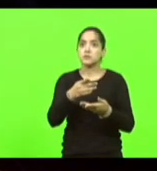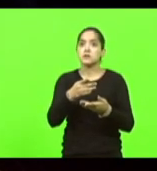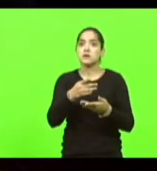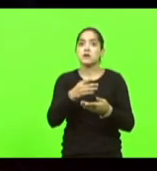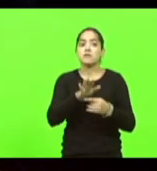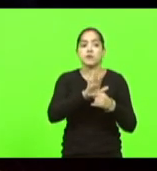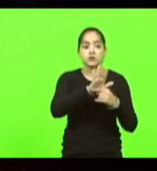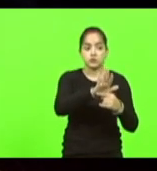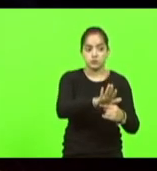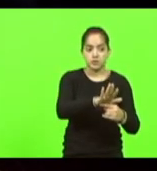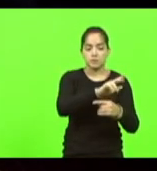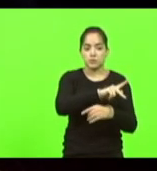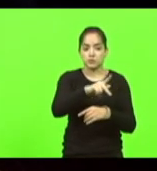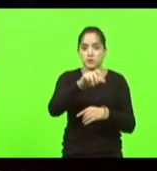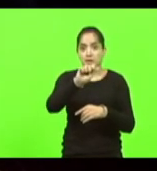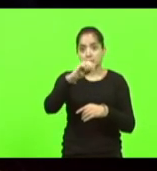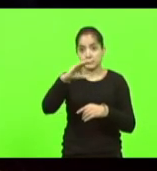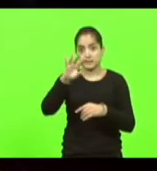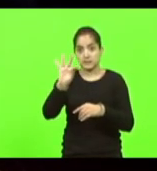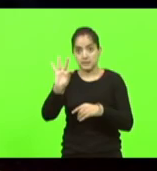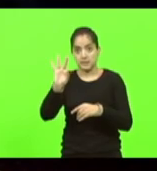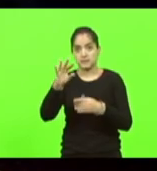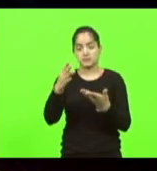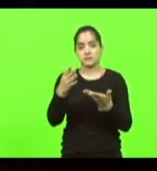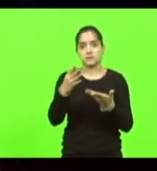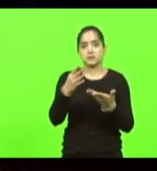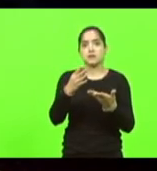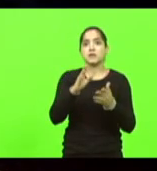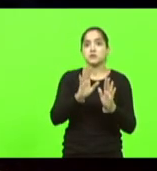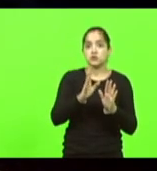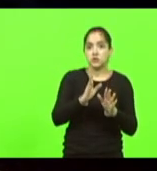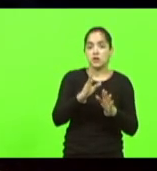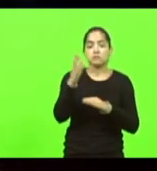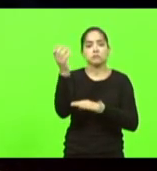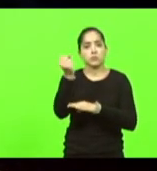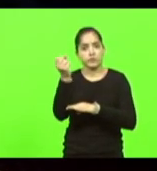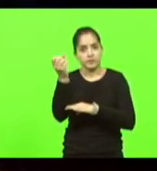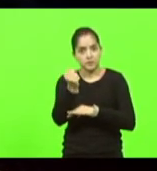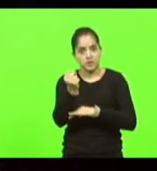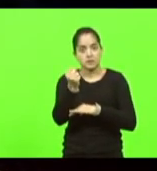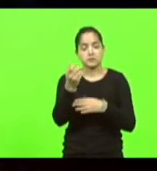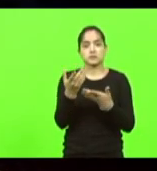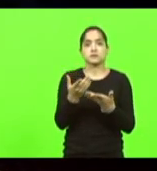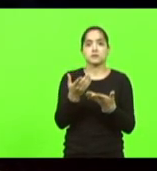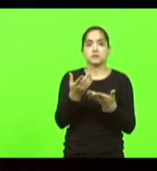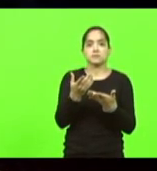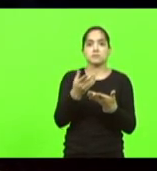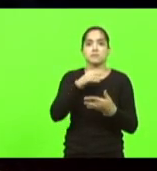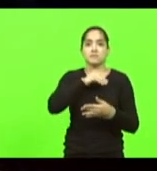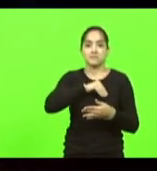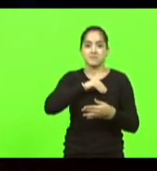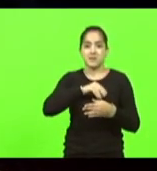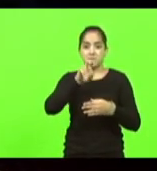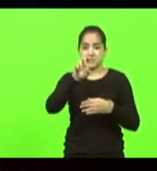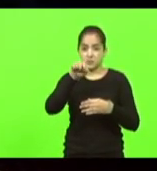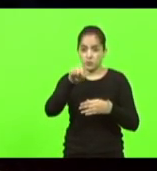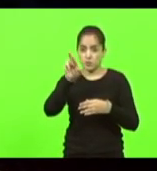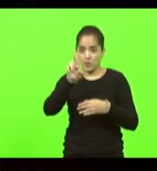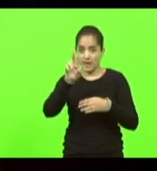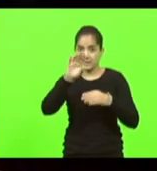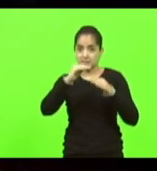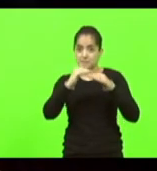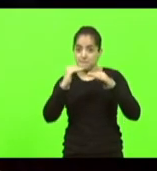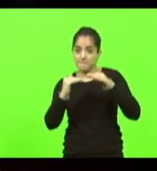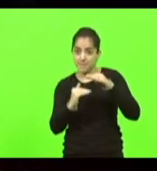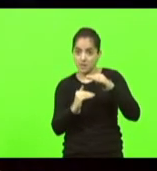professores ac3 efetivos aposentados que recebem menos de cinco mil reais vamos